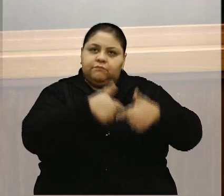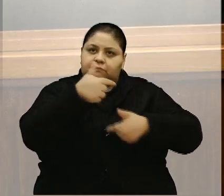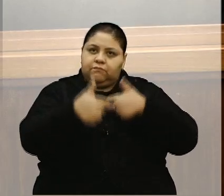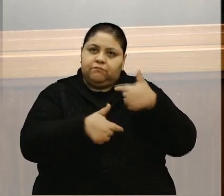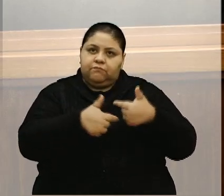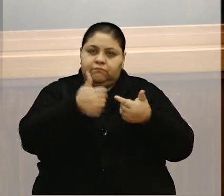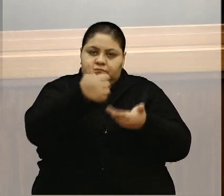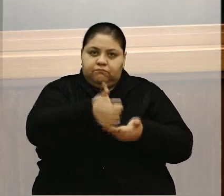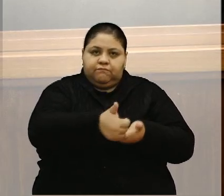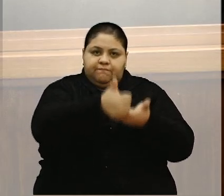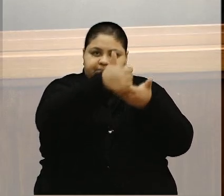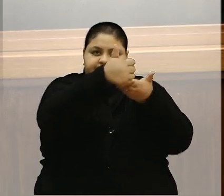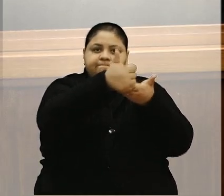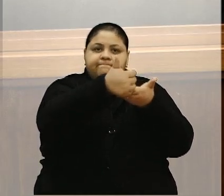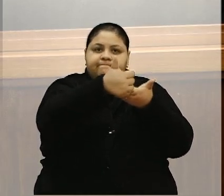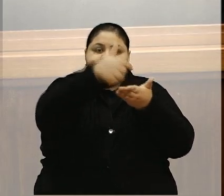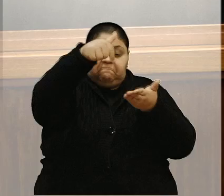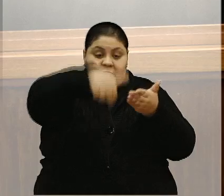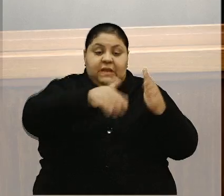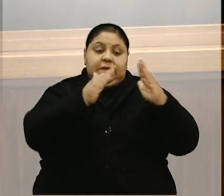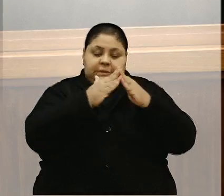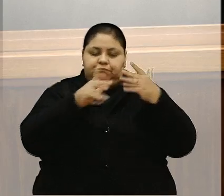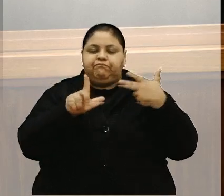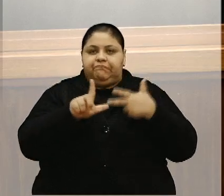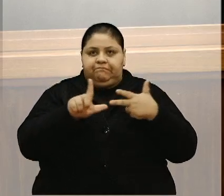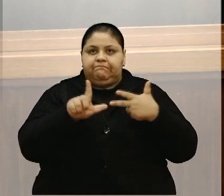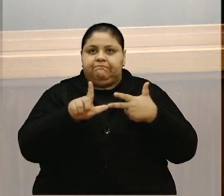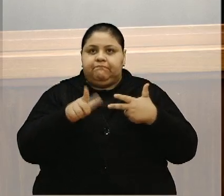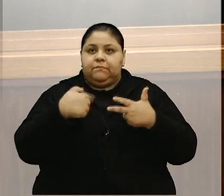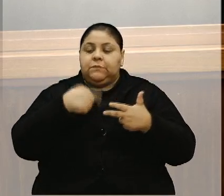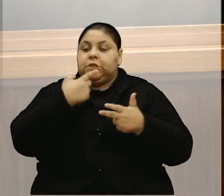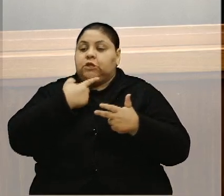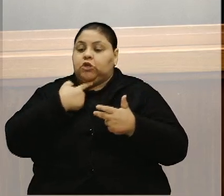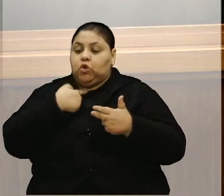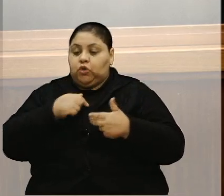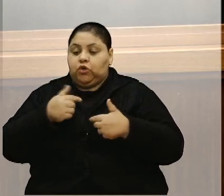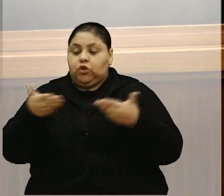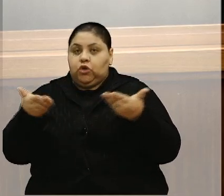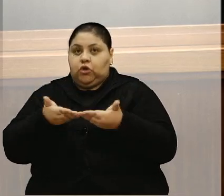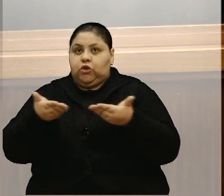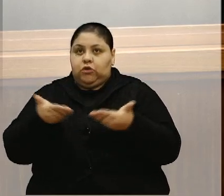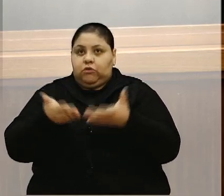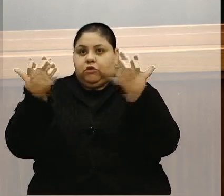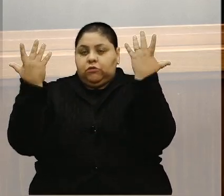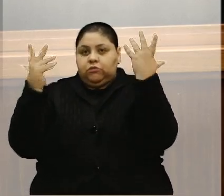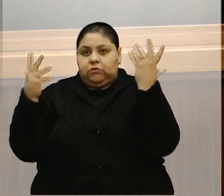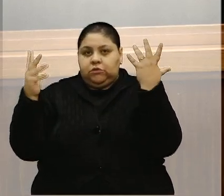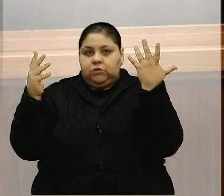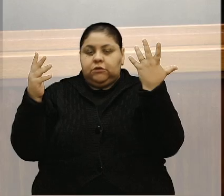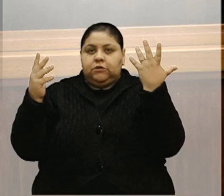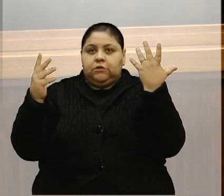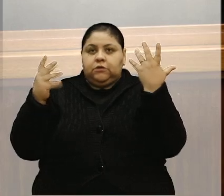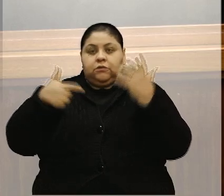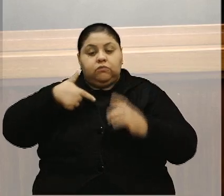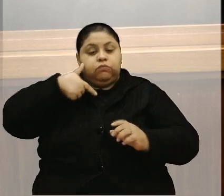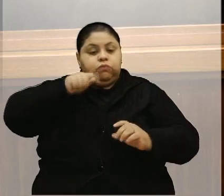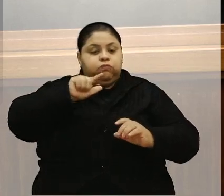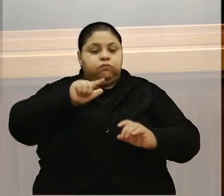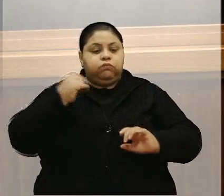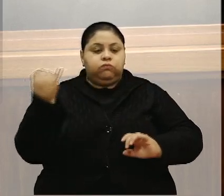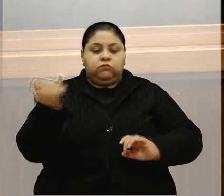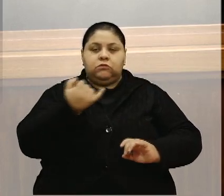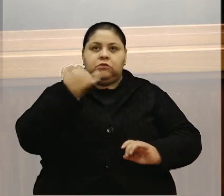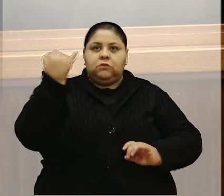com o apoio desta Casa Legislativa. Então gostaria de deixar aqui o voto de congratulação a esta vitória tão